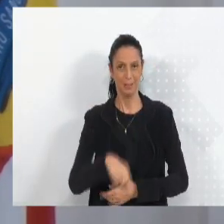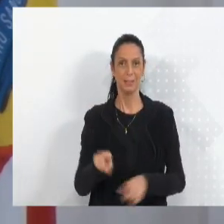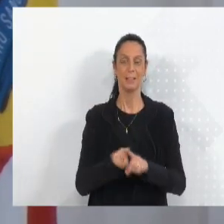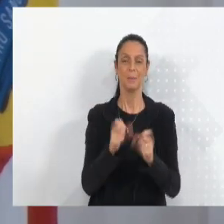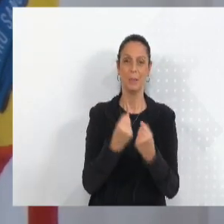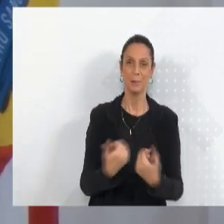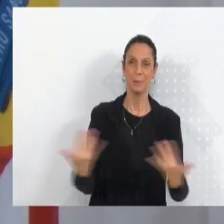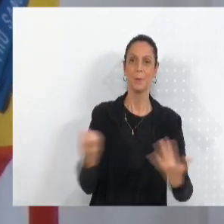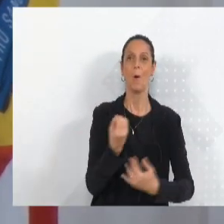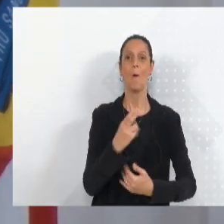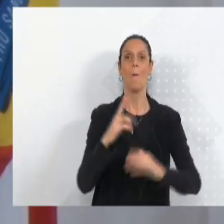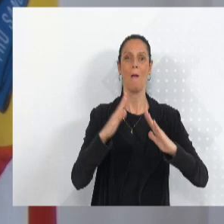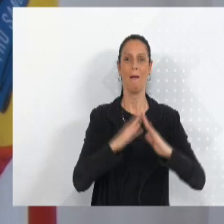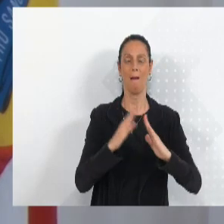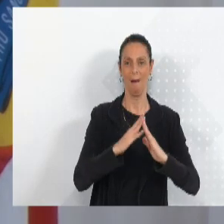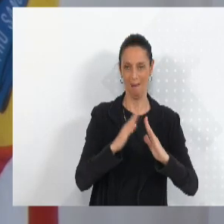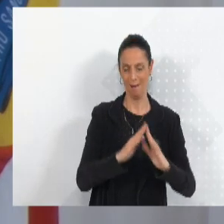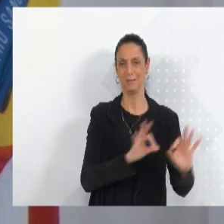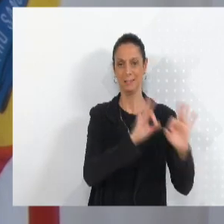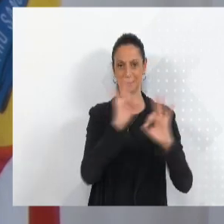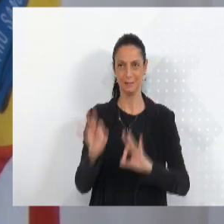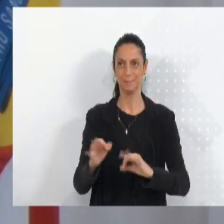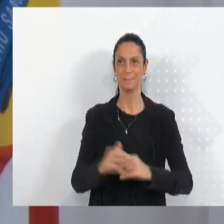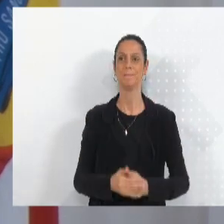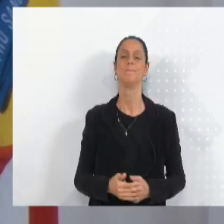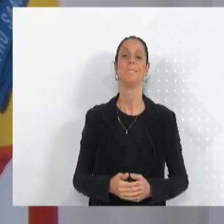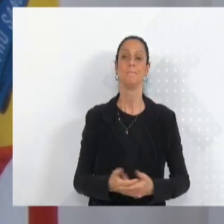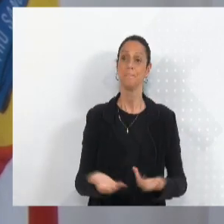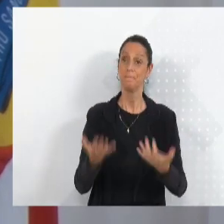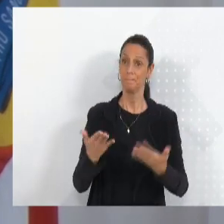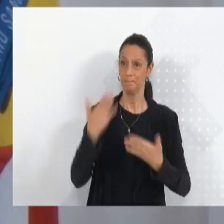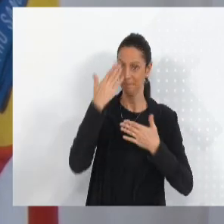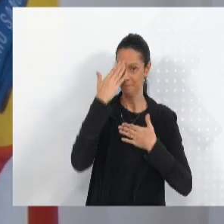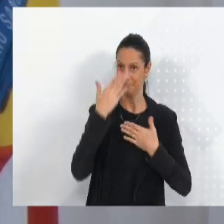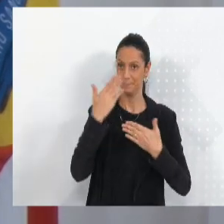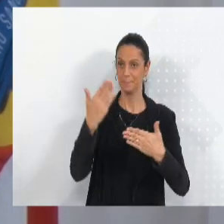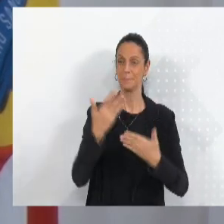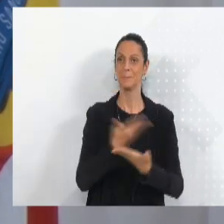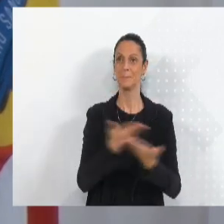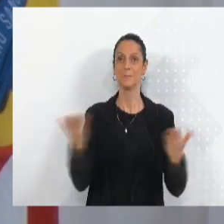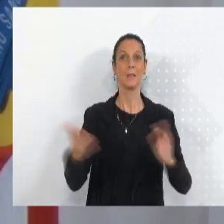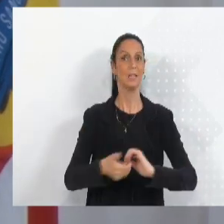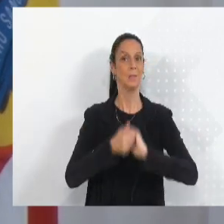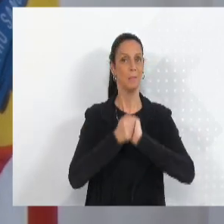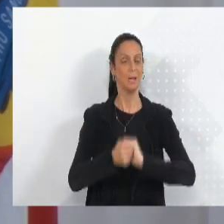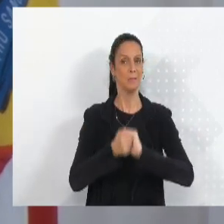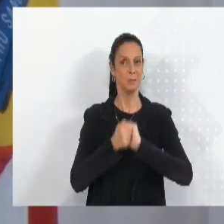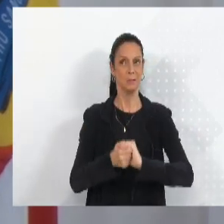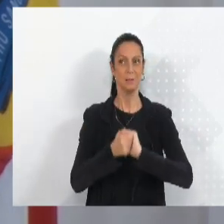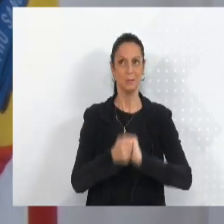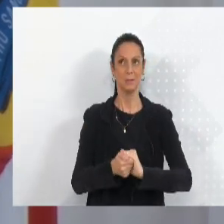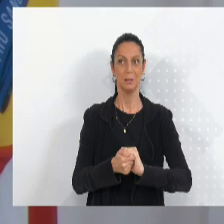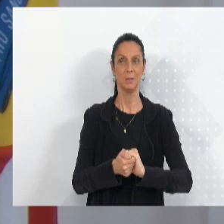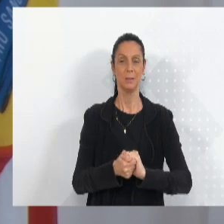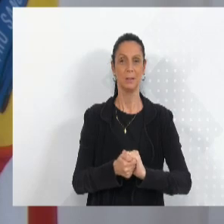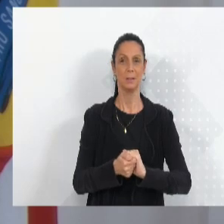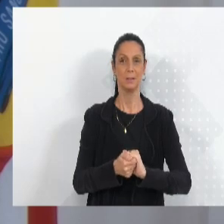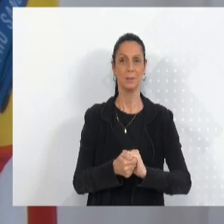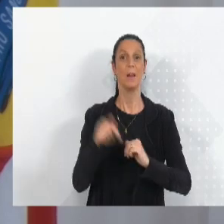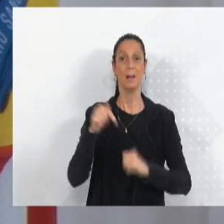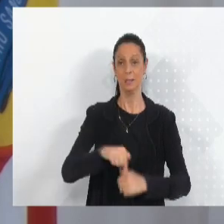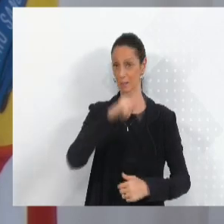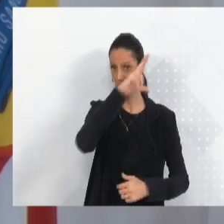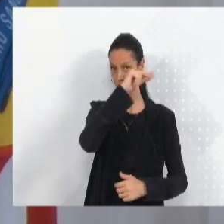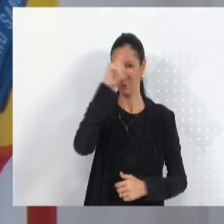boa tarde. Quero iniciar a minha fala aqui já agradecendo e parabenizando o Poder Executivo da cidade de